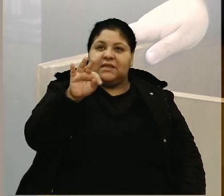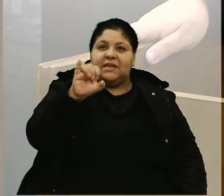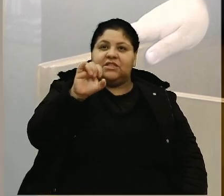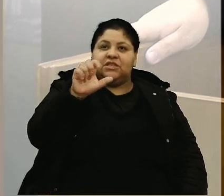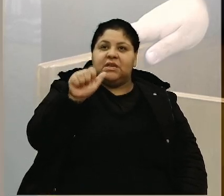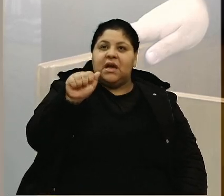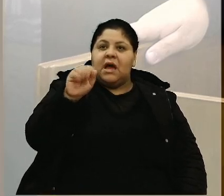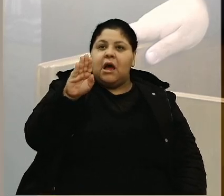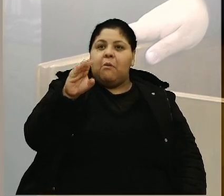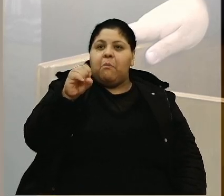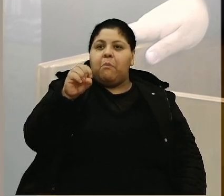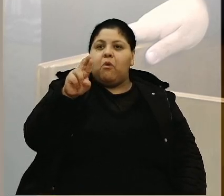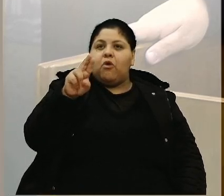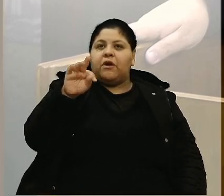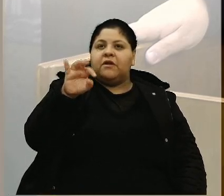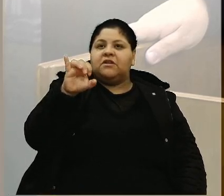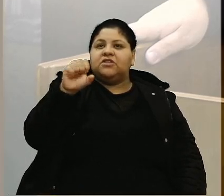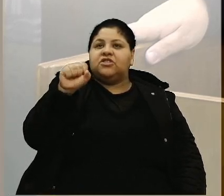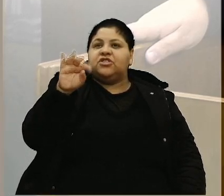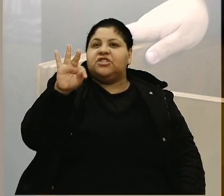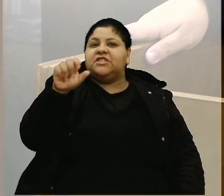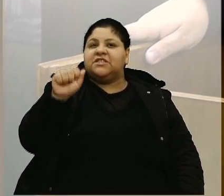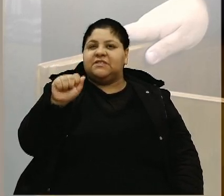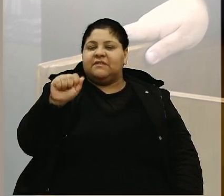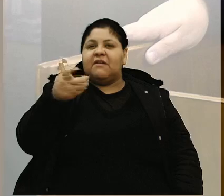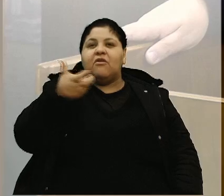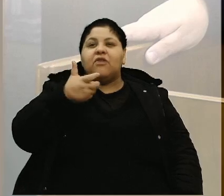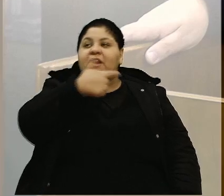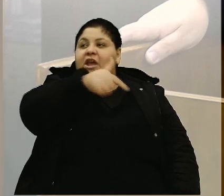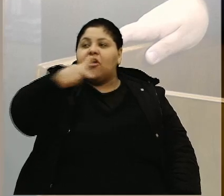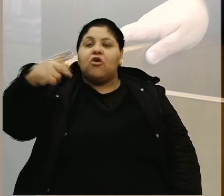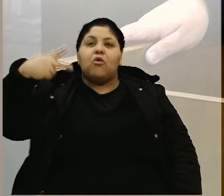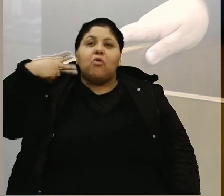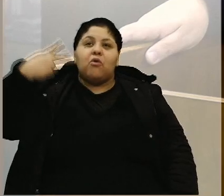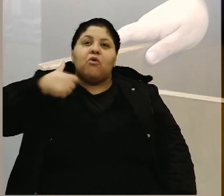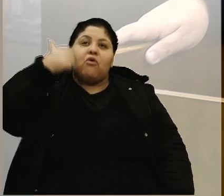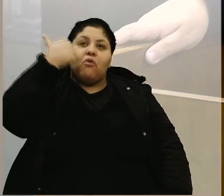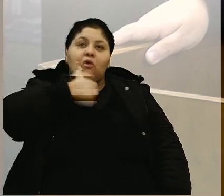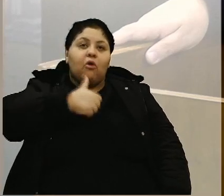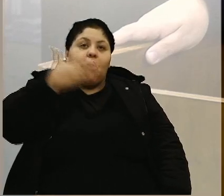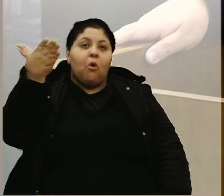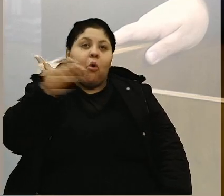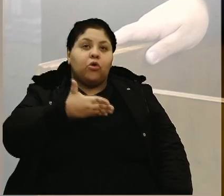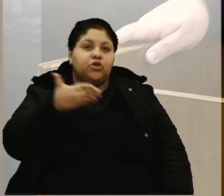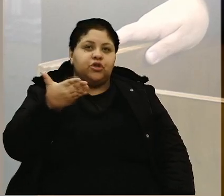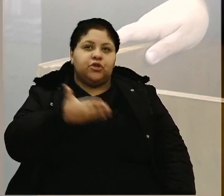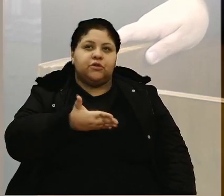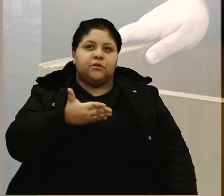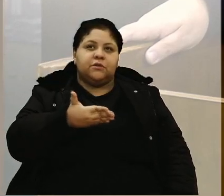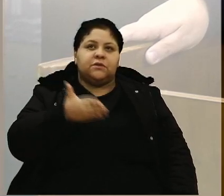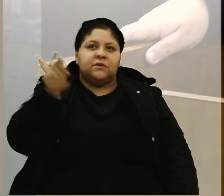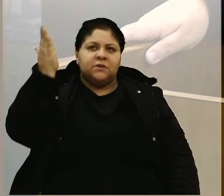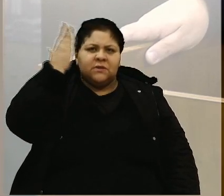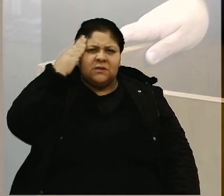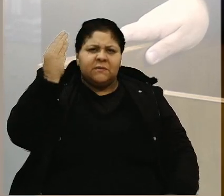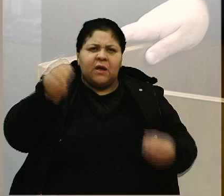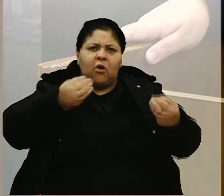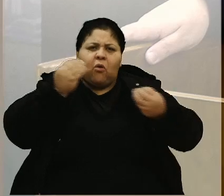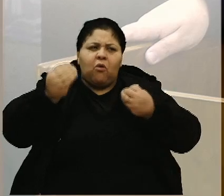vez. Eu queria que outras vereadoras, mulheres, estivessem aqui para saber como elas se